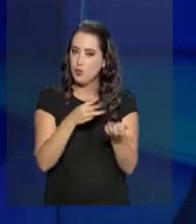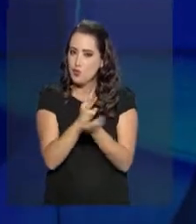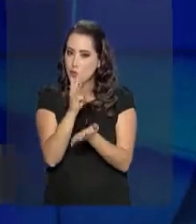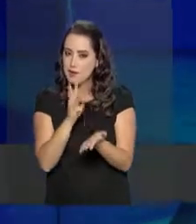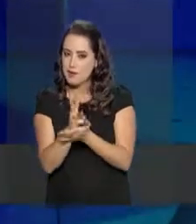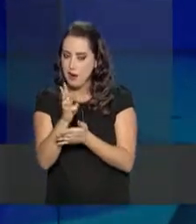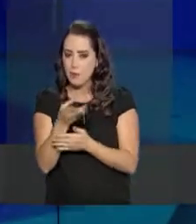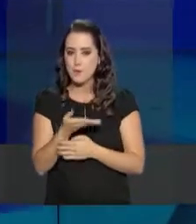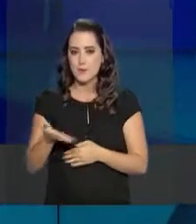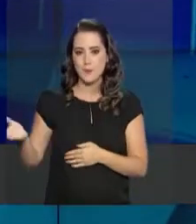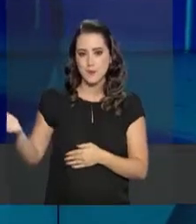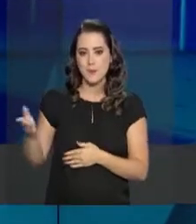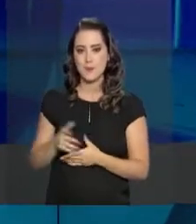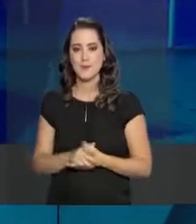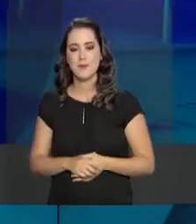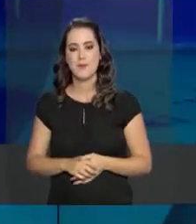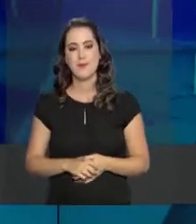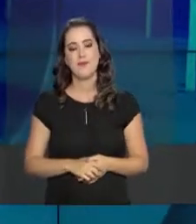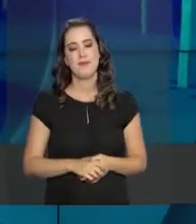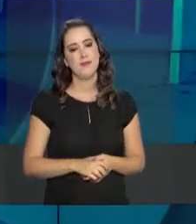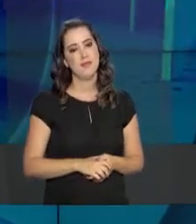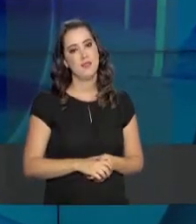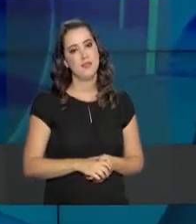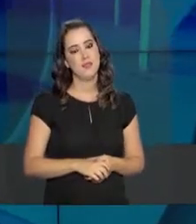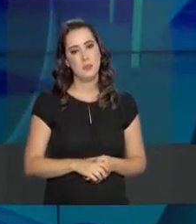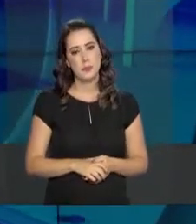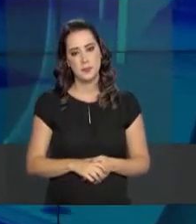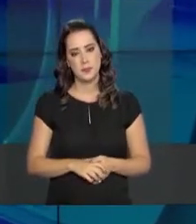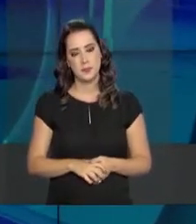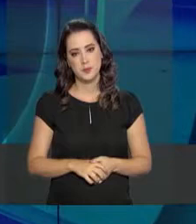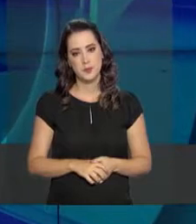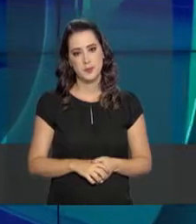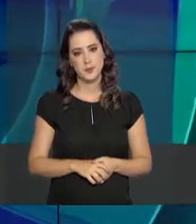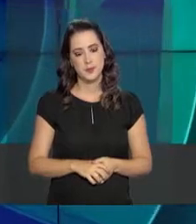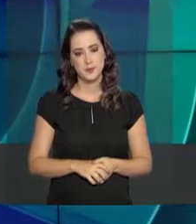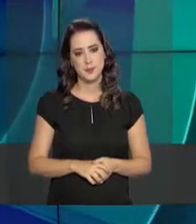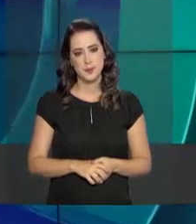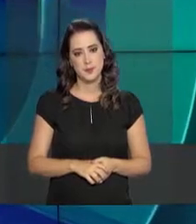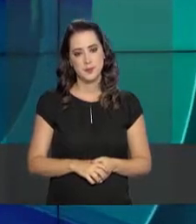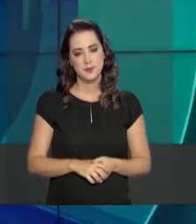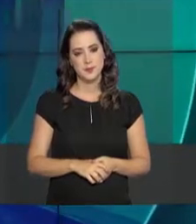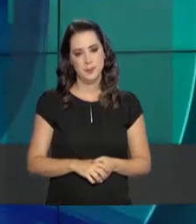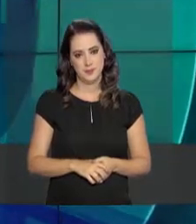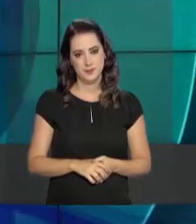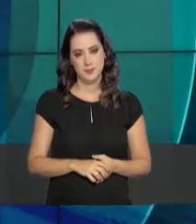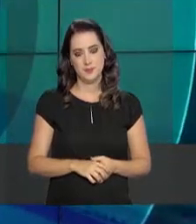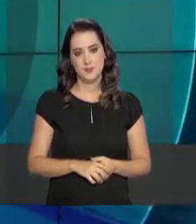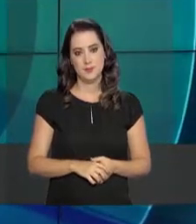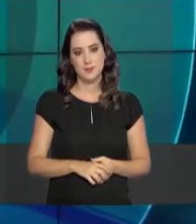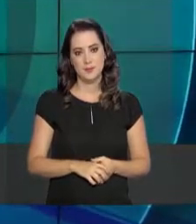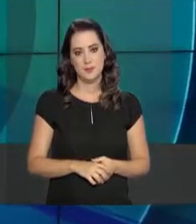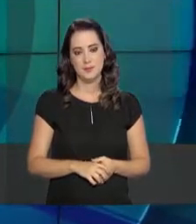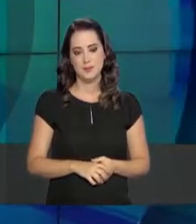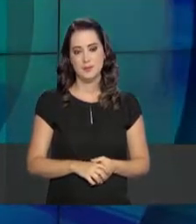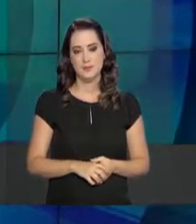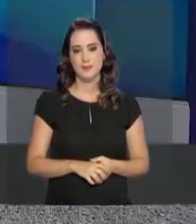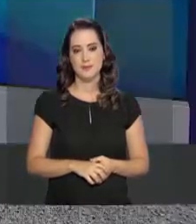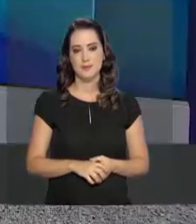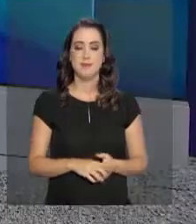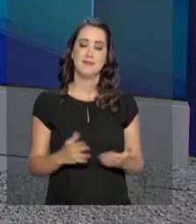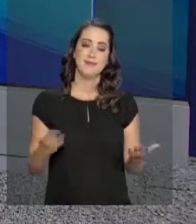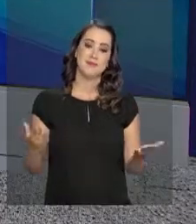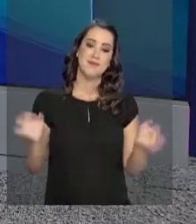então anote aí é 61 9 98 67 87 87